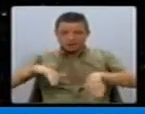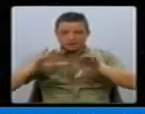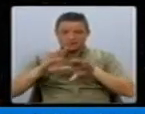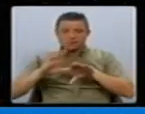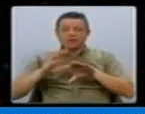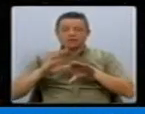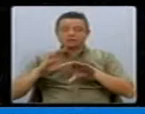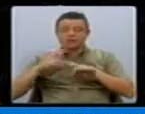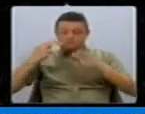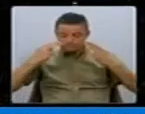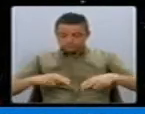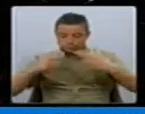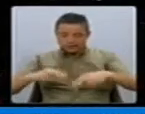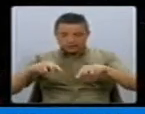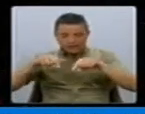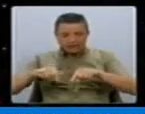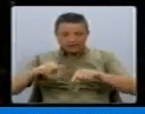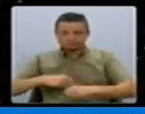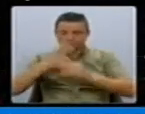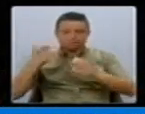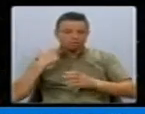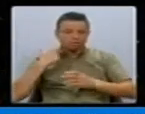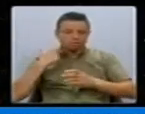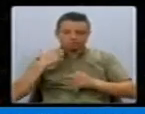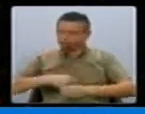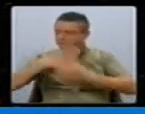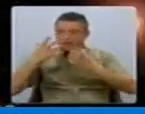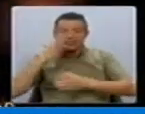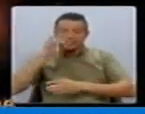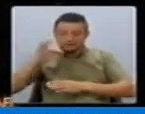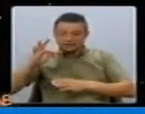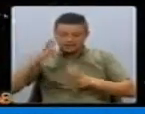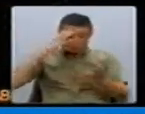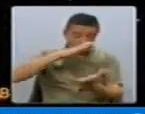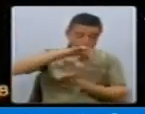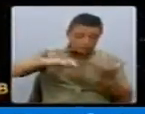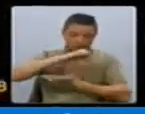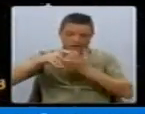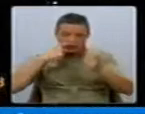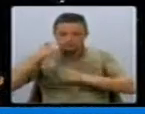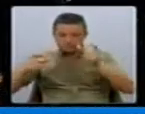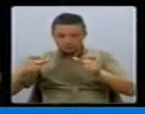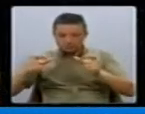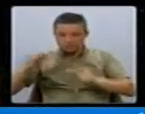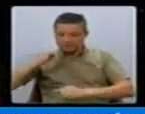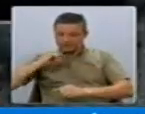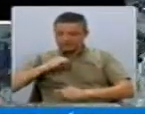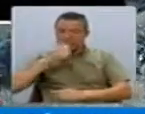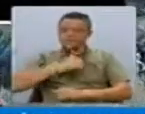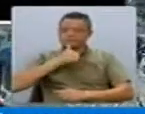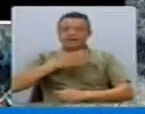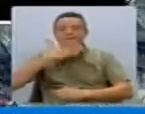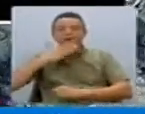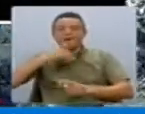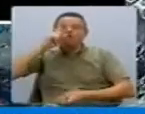emissões da Última Fronteira, nós falámos aqui de vários tipos de anãs. E vamos tentar não confundir os nossos telespectadores. Já falamos em anãs castanhas, vermelhas, brancas. O que é